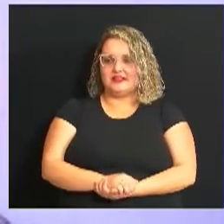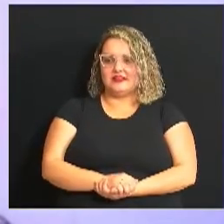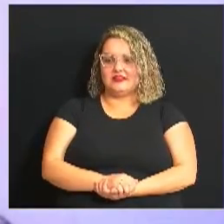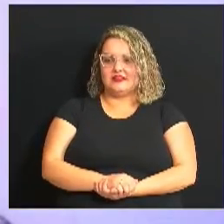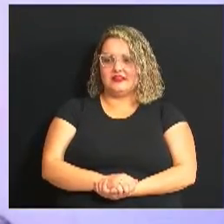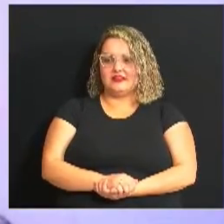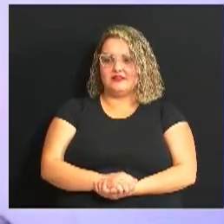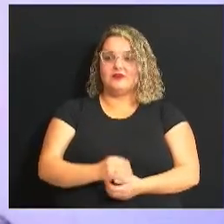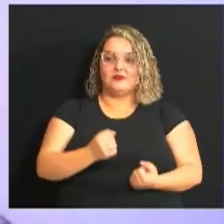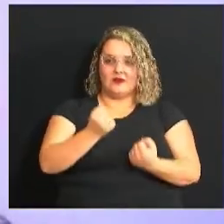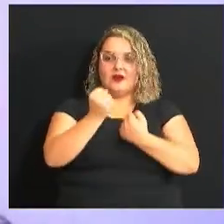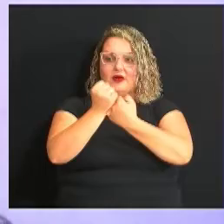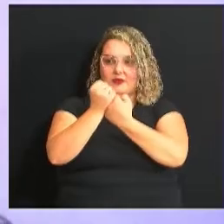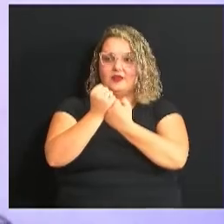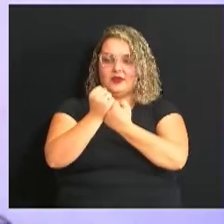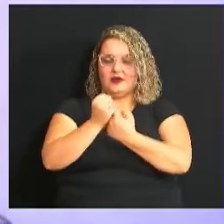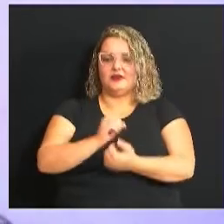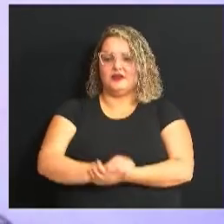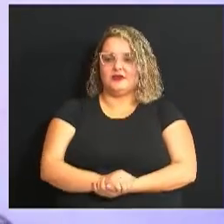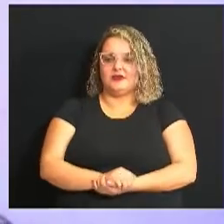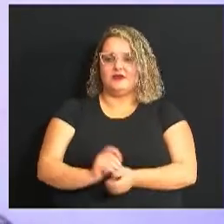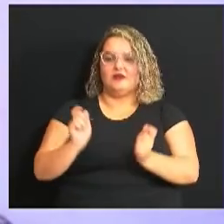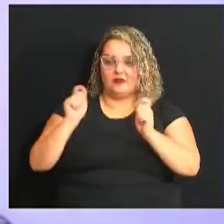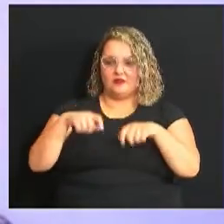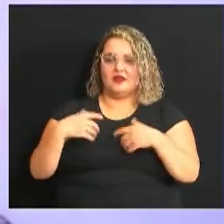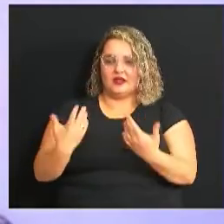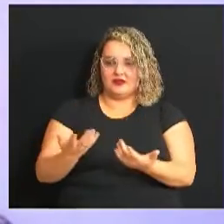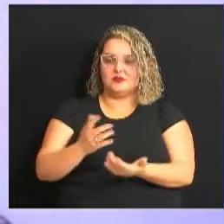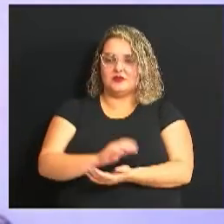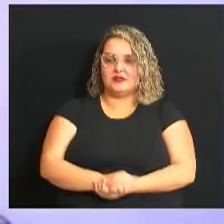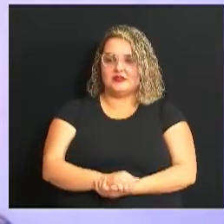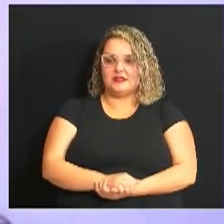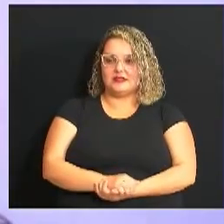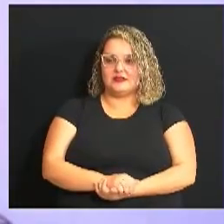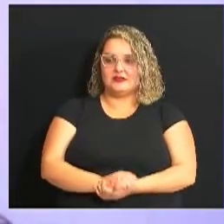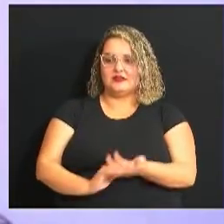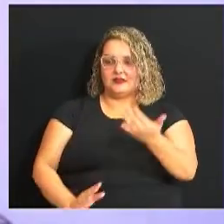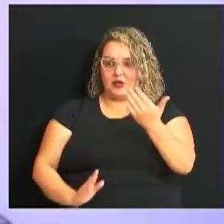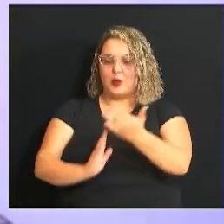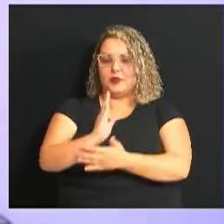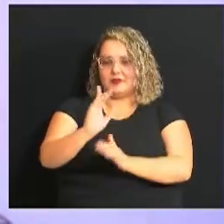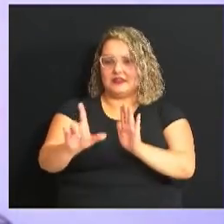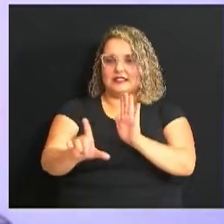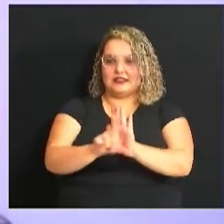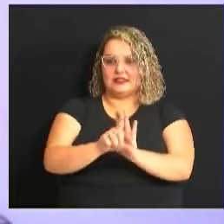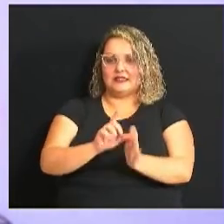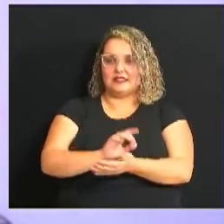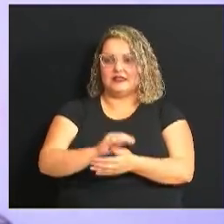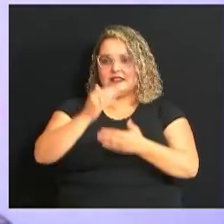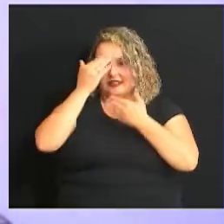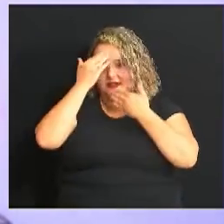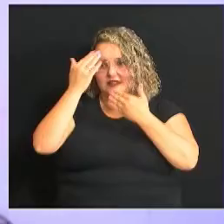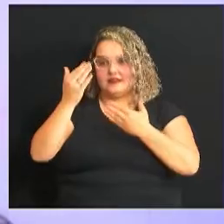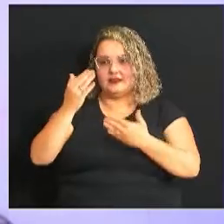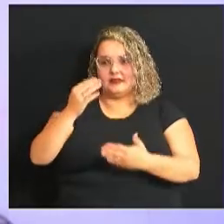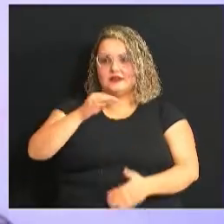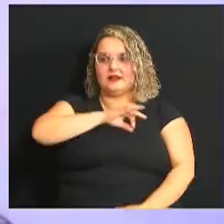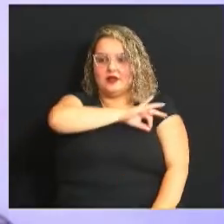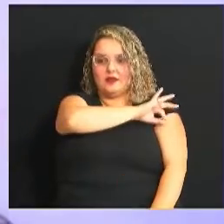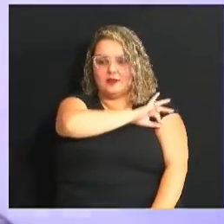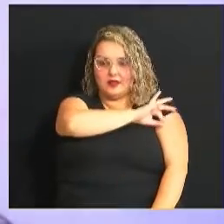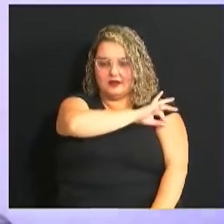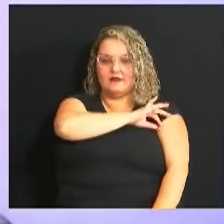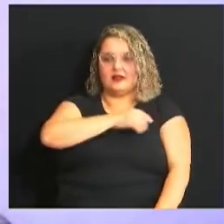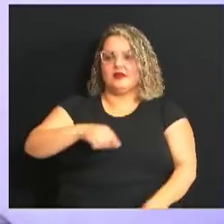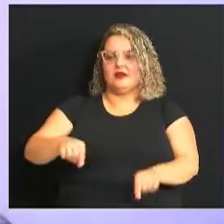com apoio que foi possível essa aprovação da lei, graças ao seu prefeito e, ao